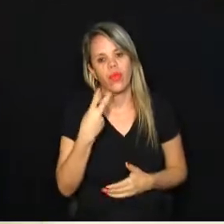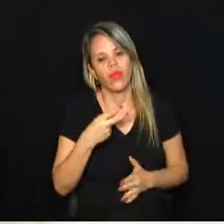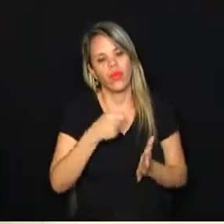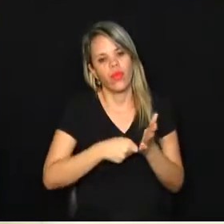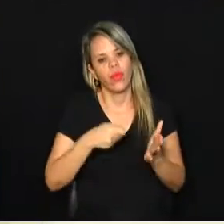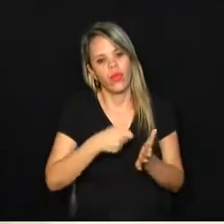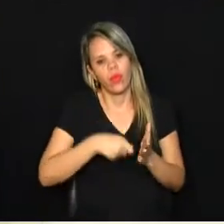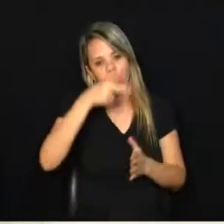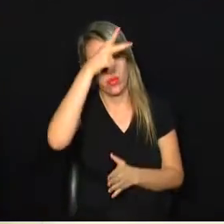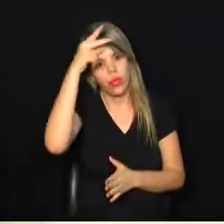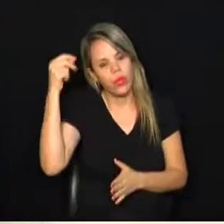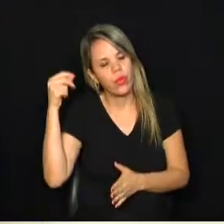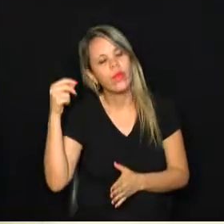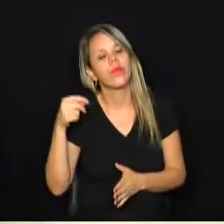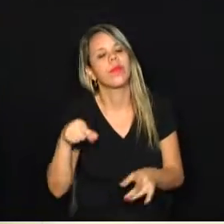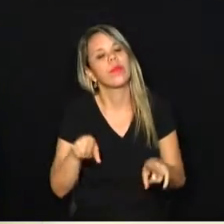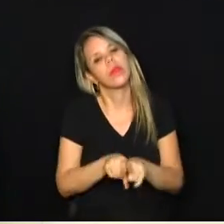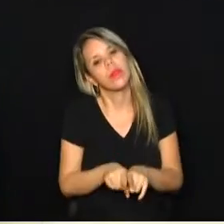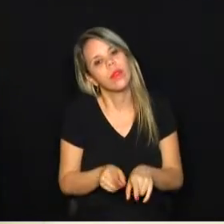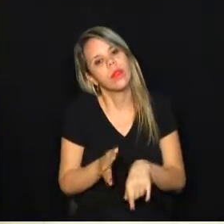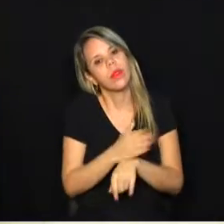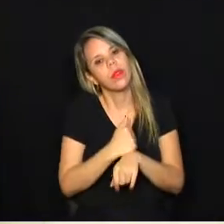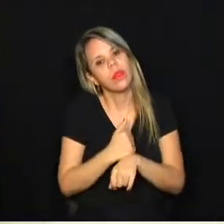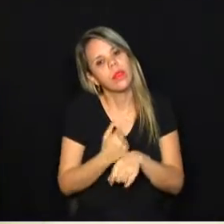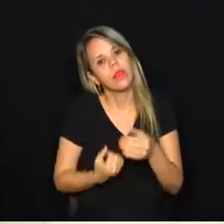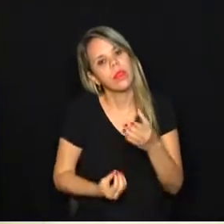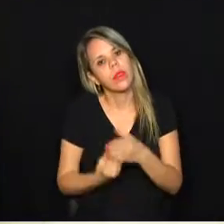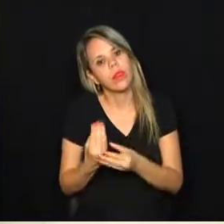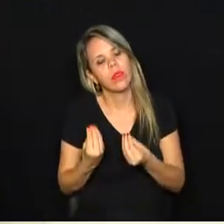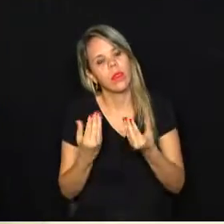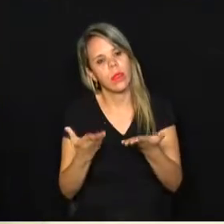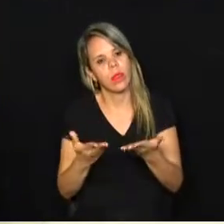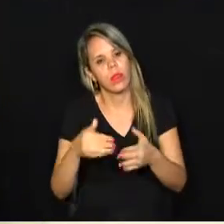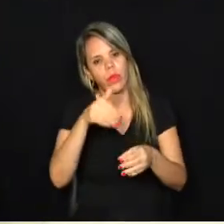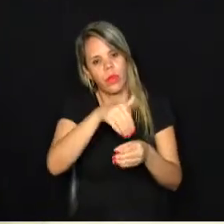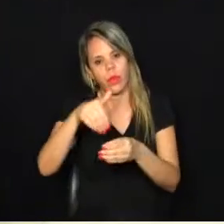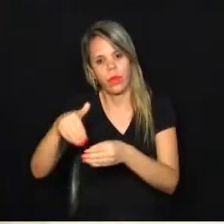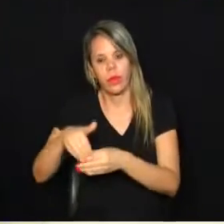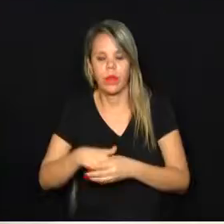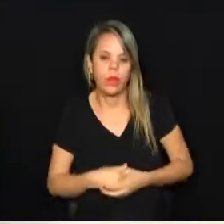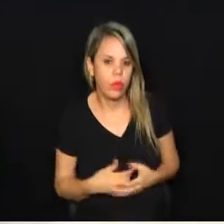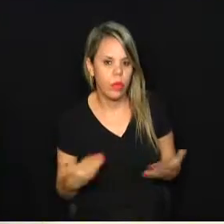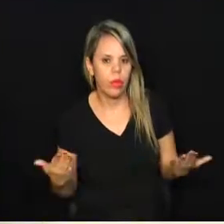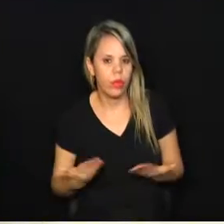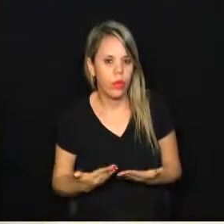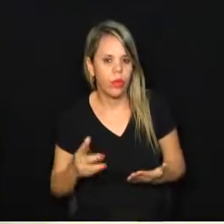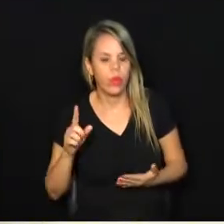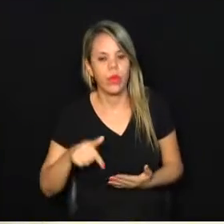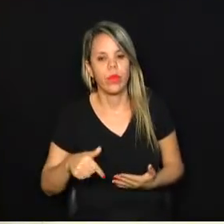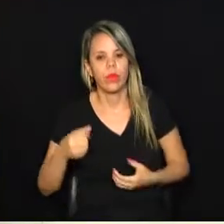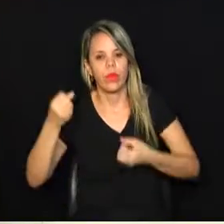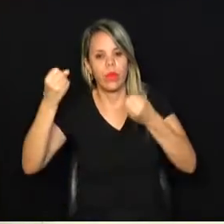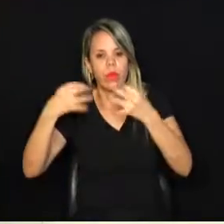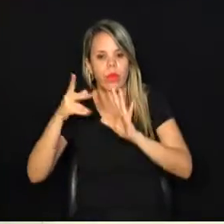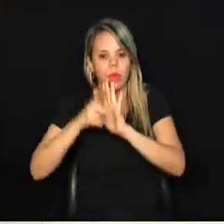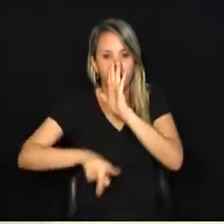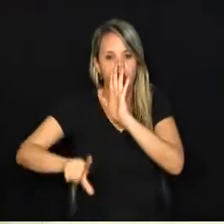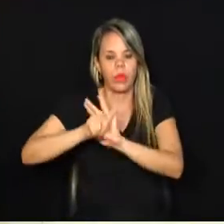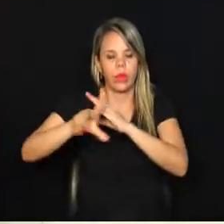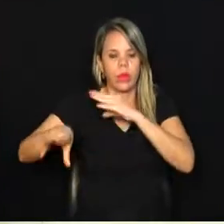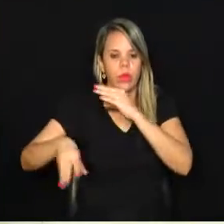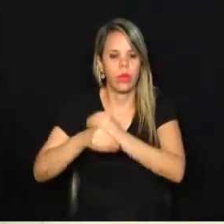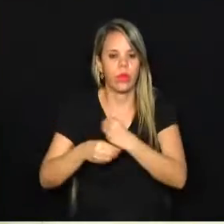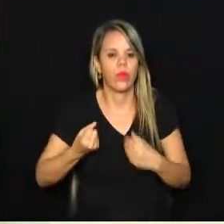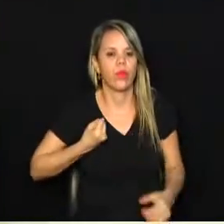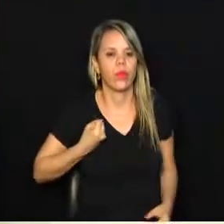da Prefeitura Municipal antes que sejam encaminhadas para votação. Hoje é a vez de debater o projeto de lei complementar de